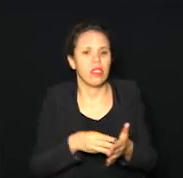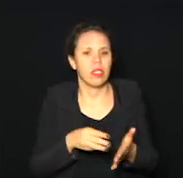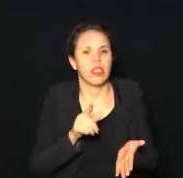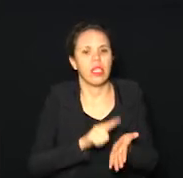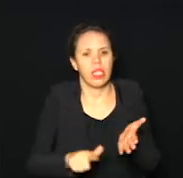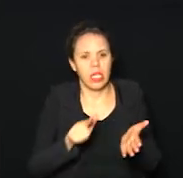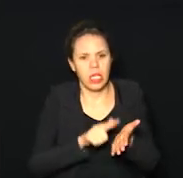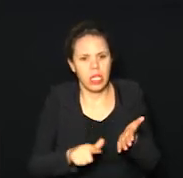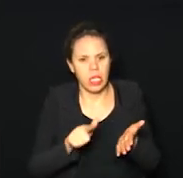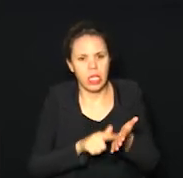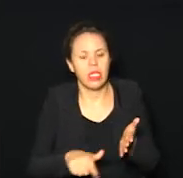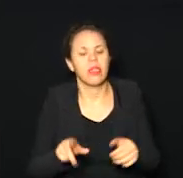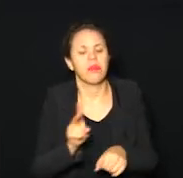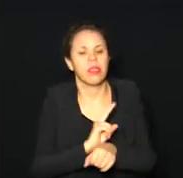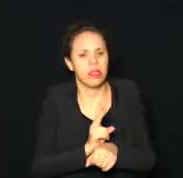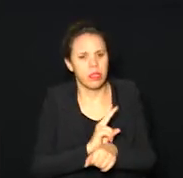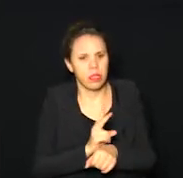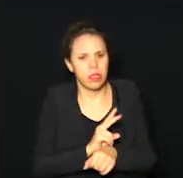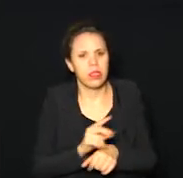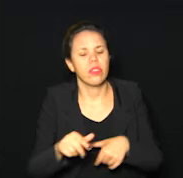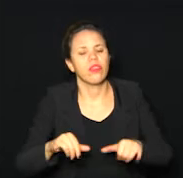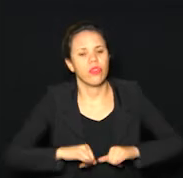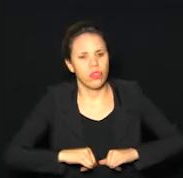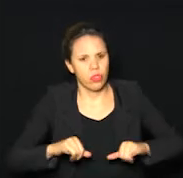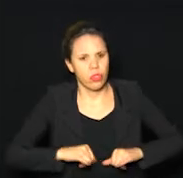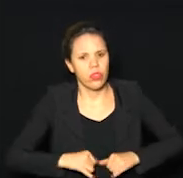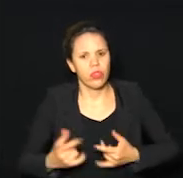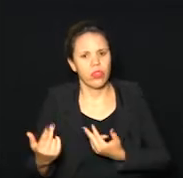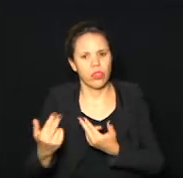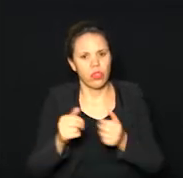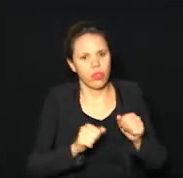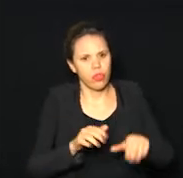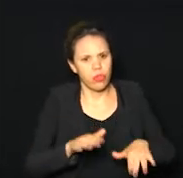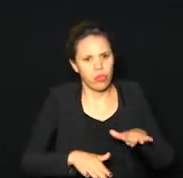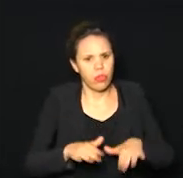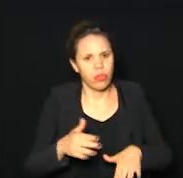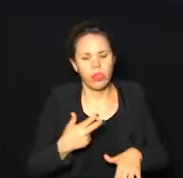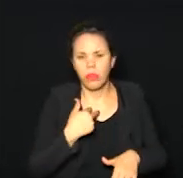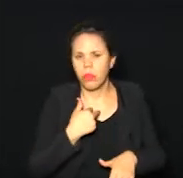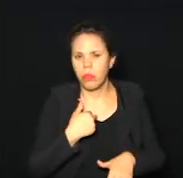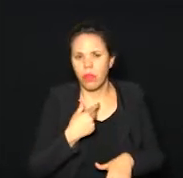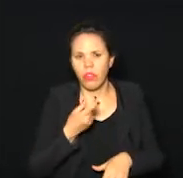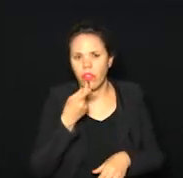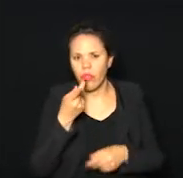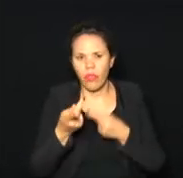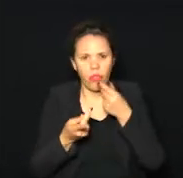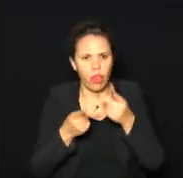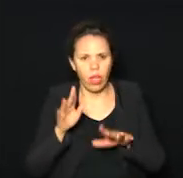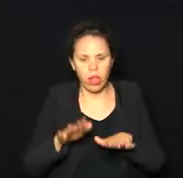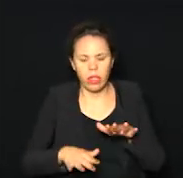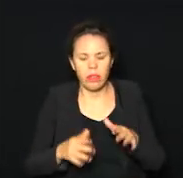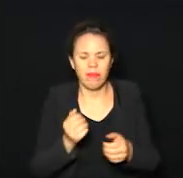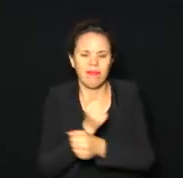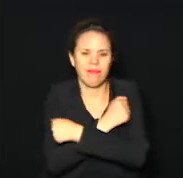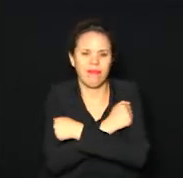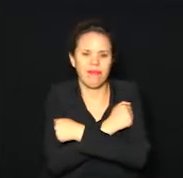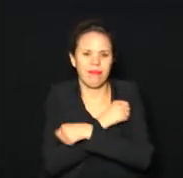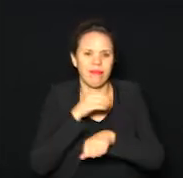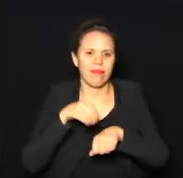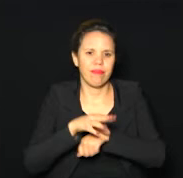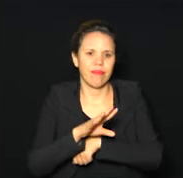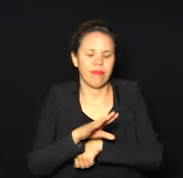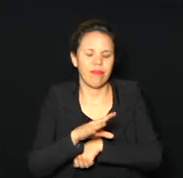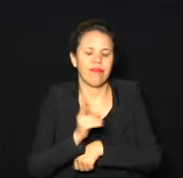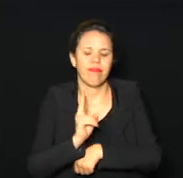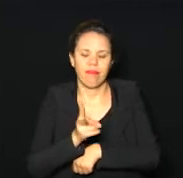higiene, da segurança, que também sofrem ali com a gente, muitas vezes não podem abrir a boca. Um grande abraço e